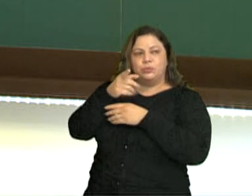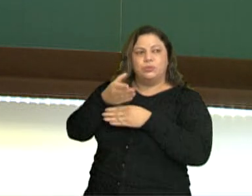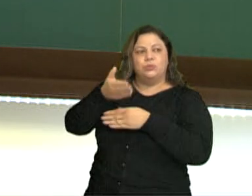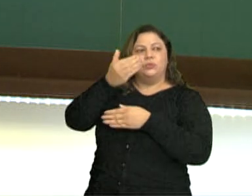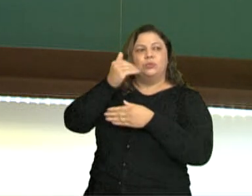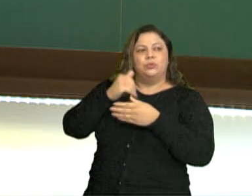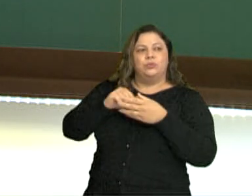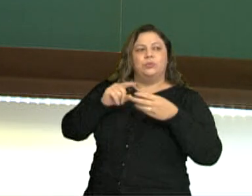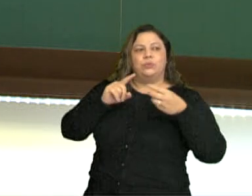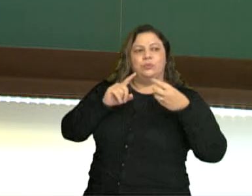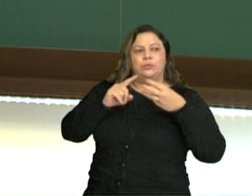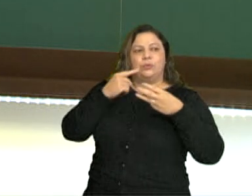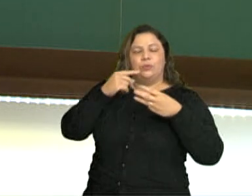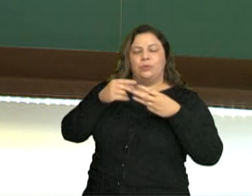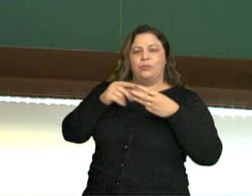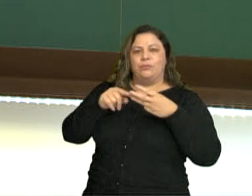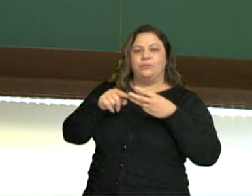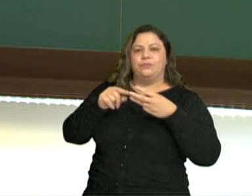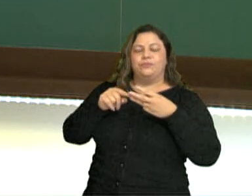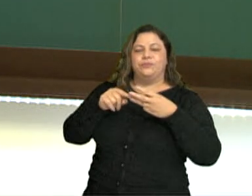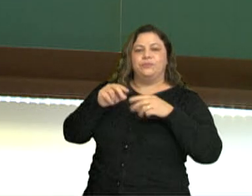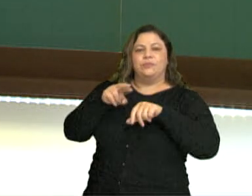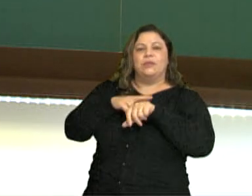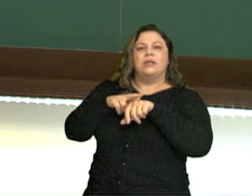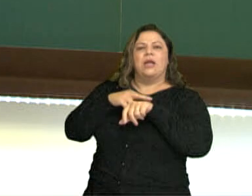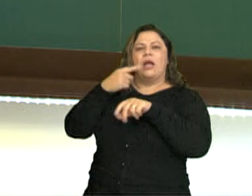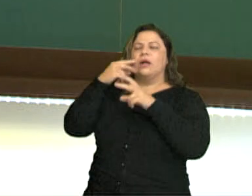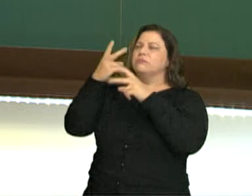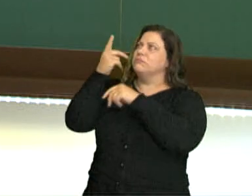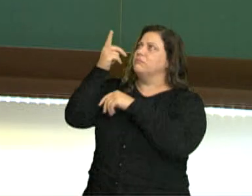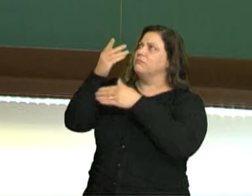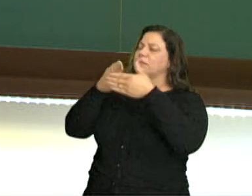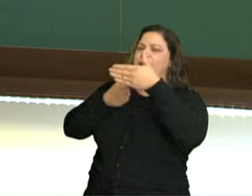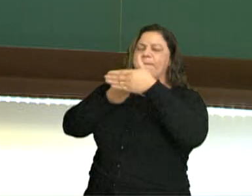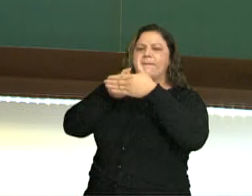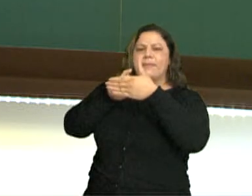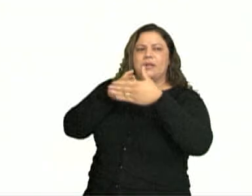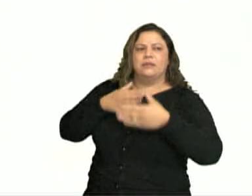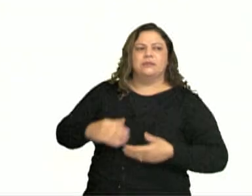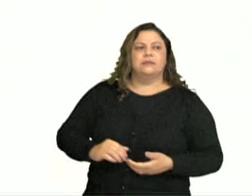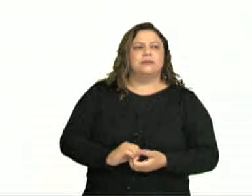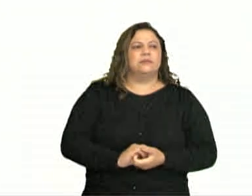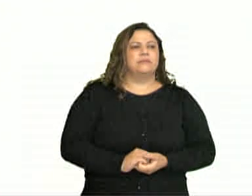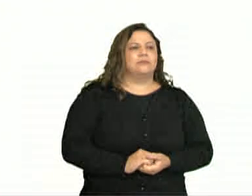E a emitida, então, pela placa ali que está entre os dois.